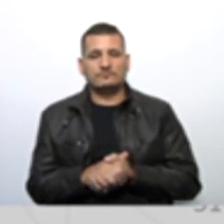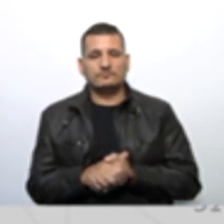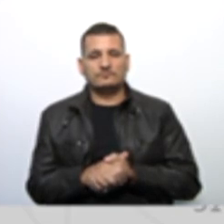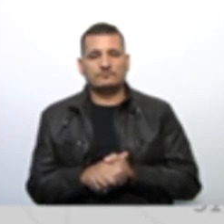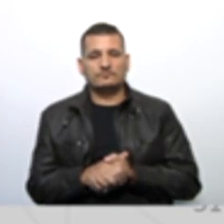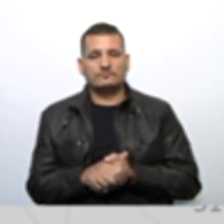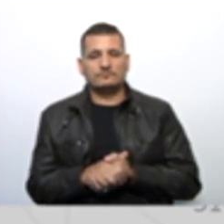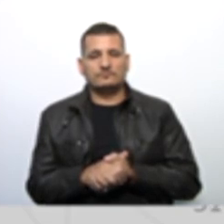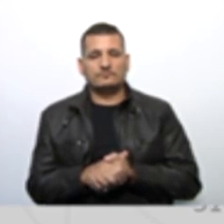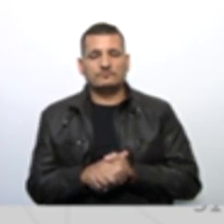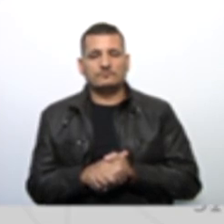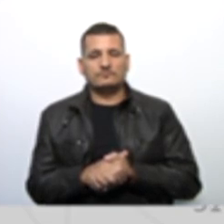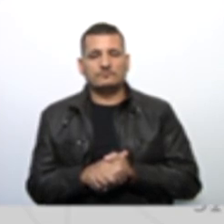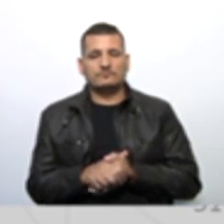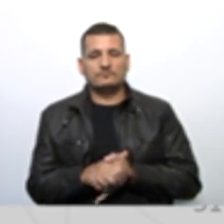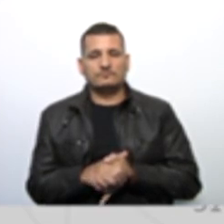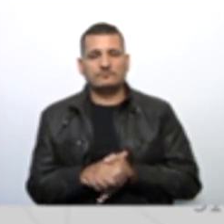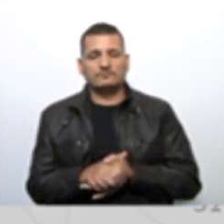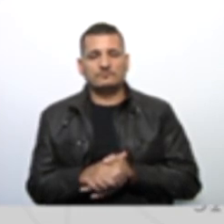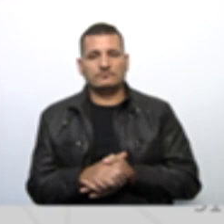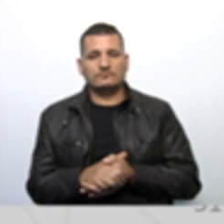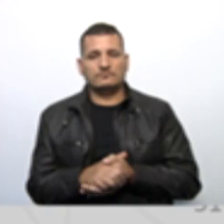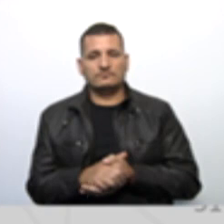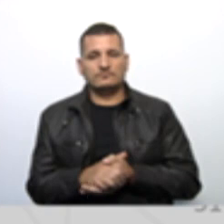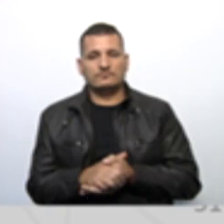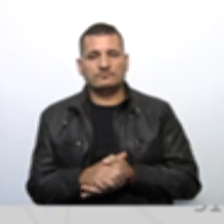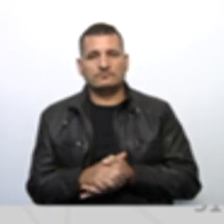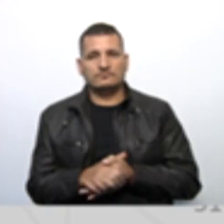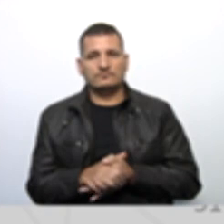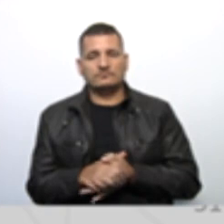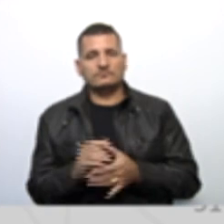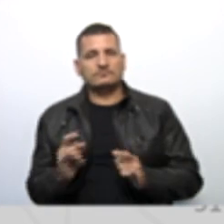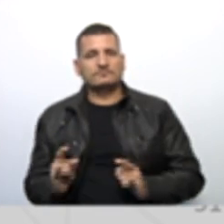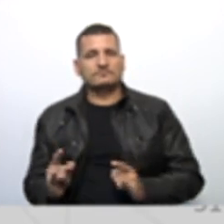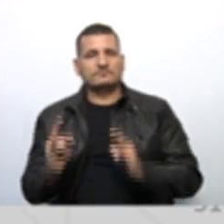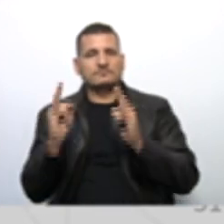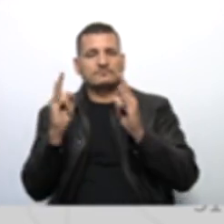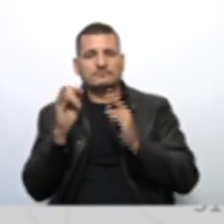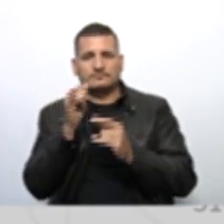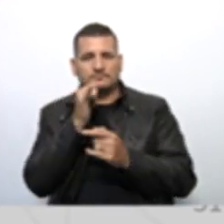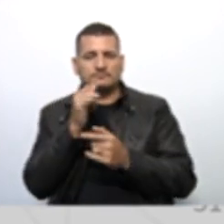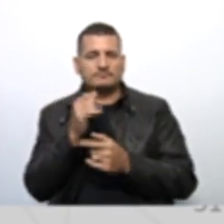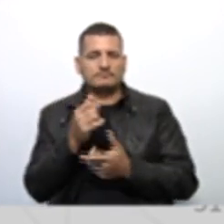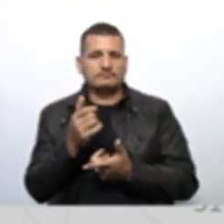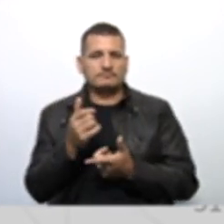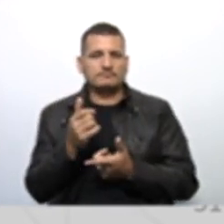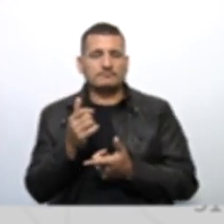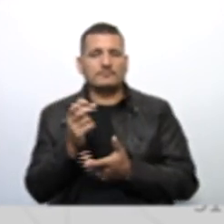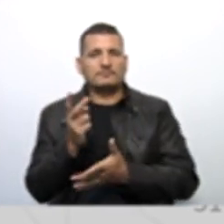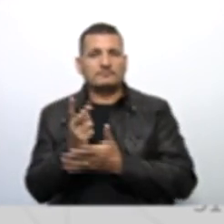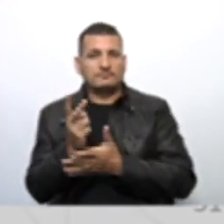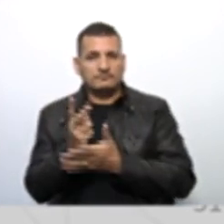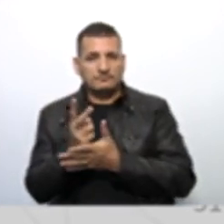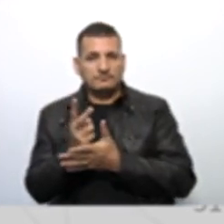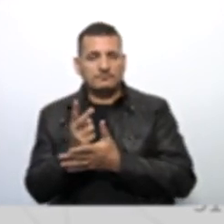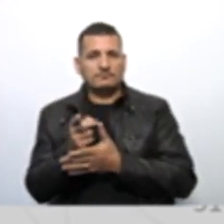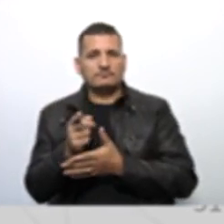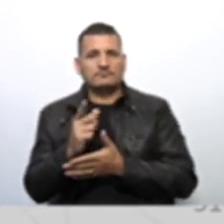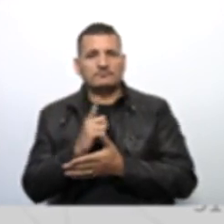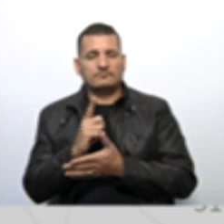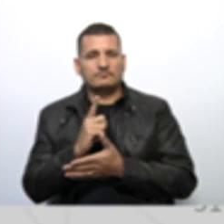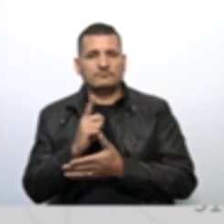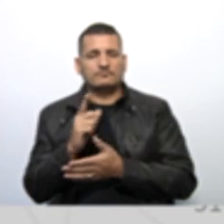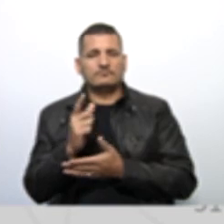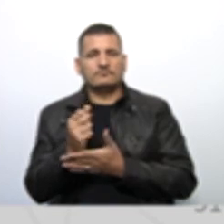fosse o mesmo prédio, né, professor? A gente tivesse um prédio aí de 10 andares, 12 andares, né? Aí dentro desse mesmo prédio tivesse